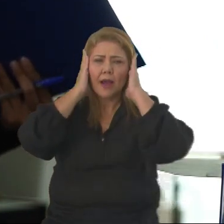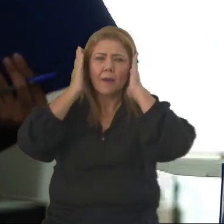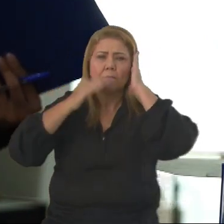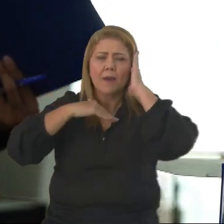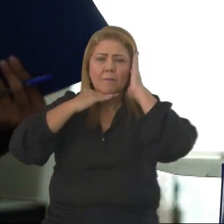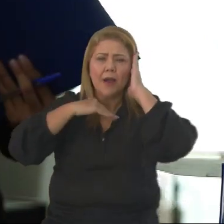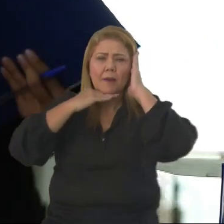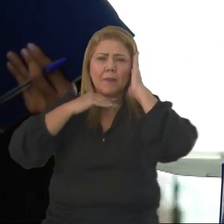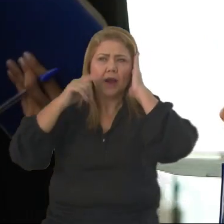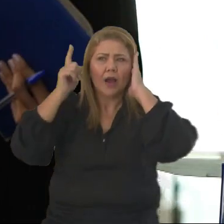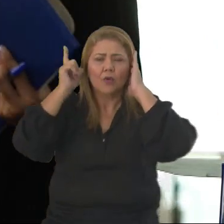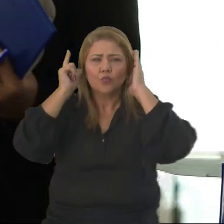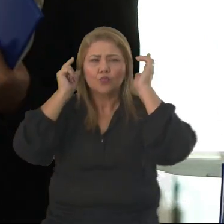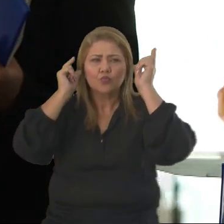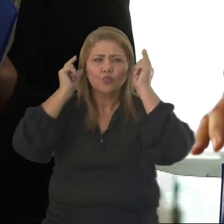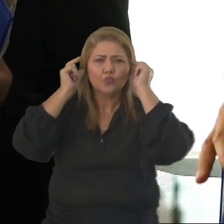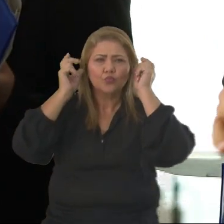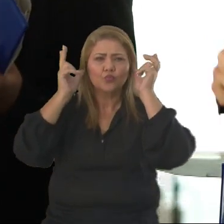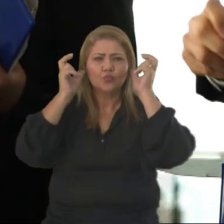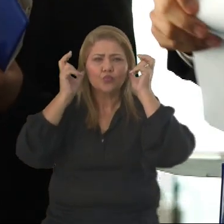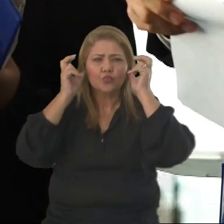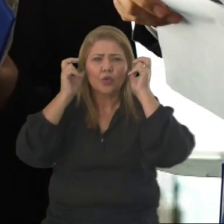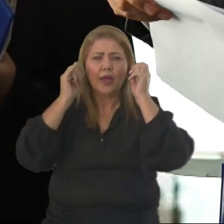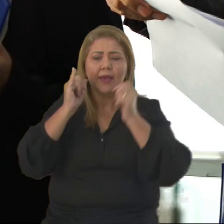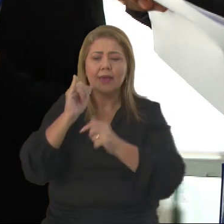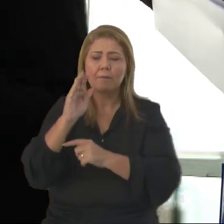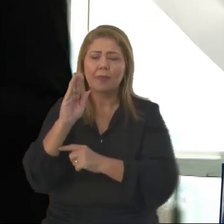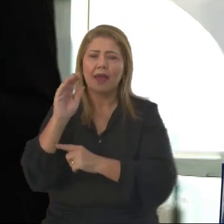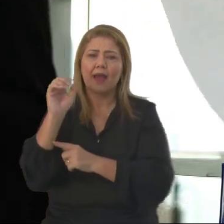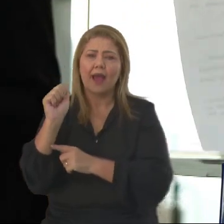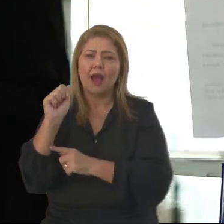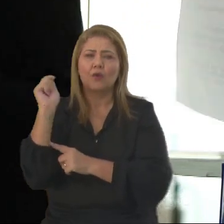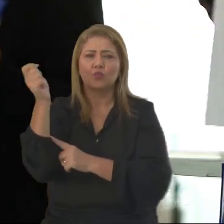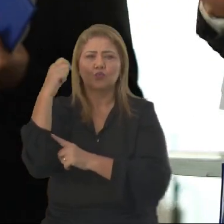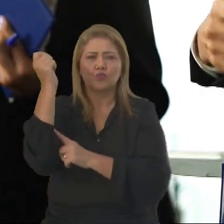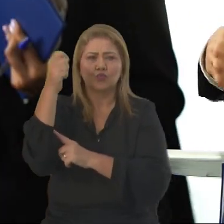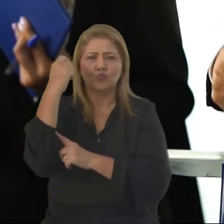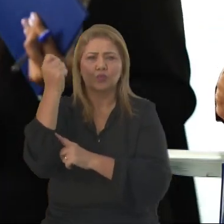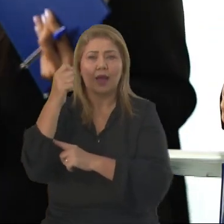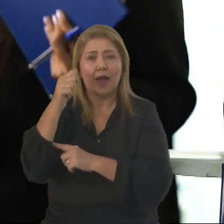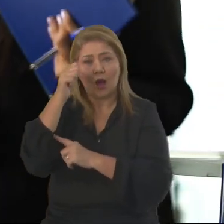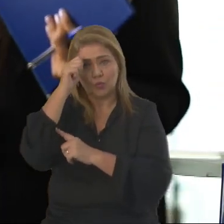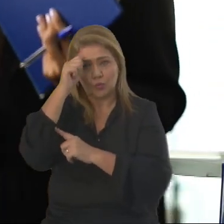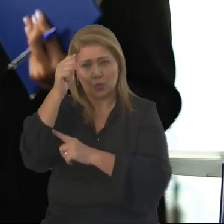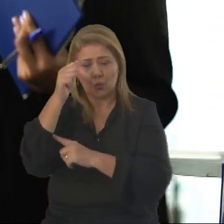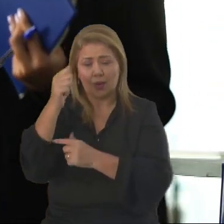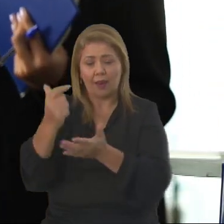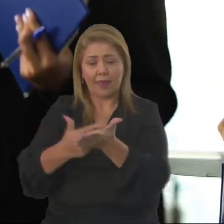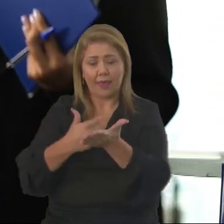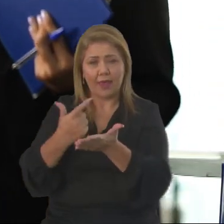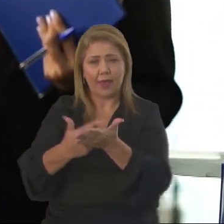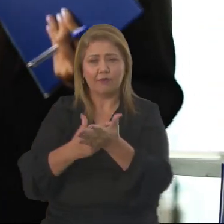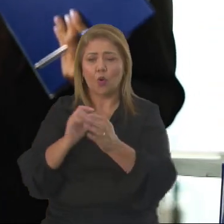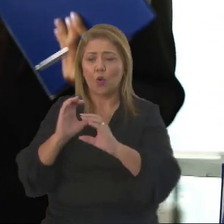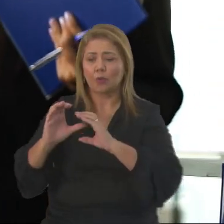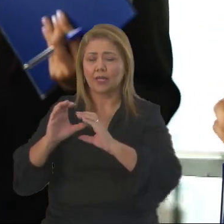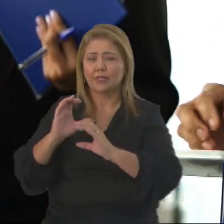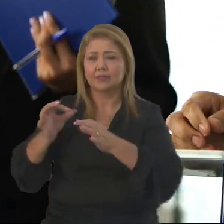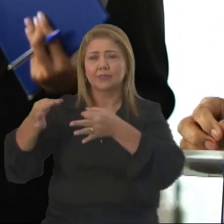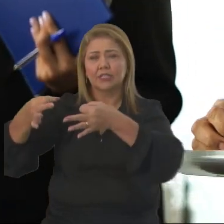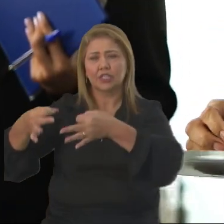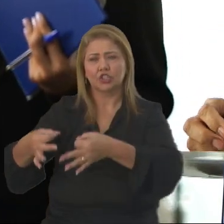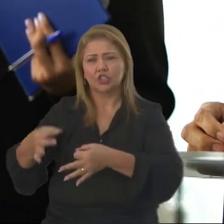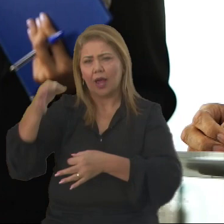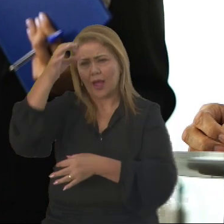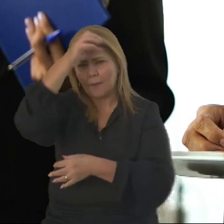audição pelo IPA do Rio Grande do Sul. Autora do best-seller Comunicação Assertiva, Aprenda a Arte